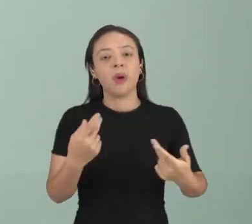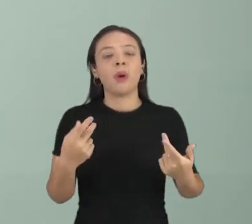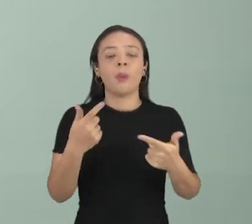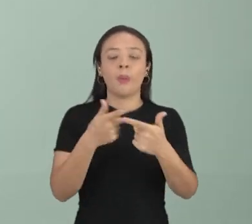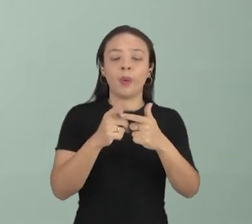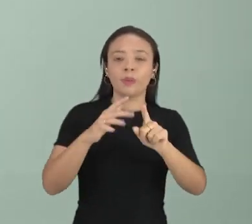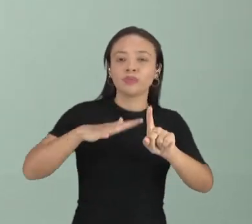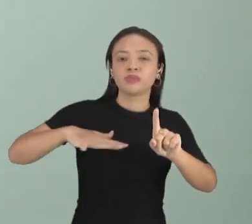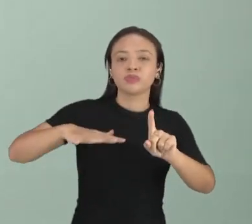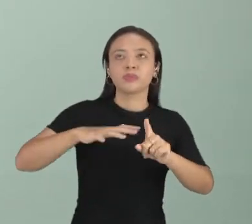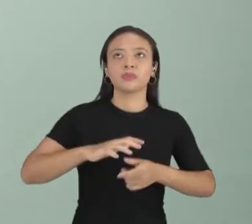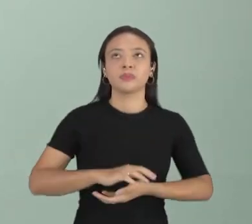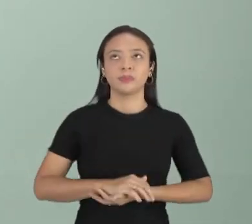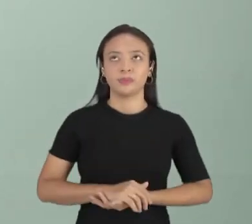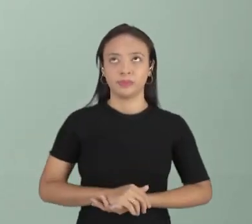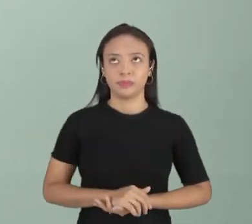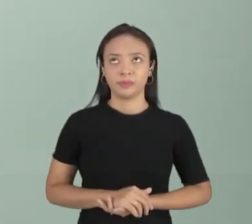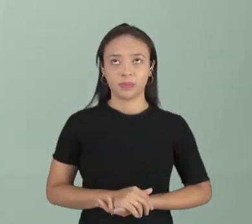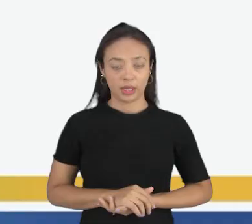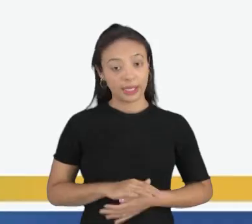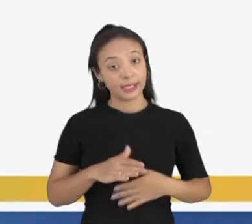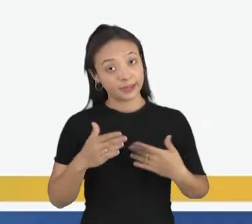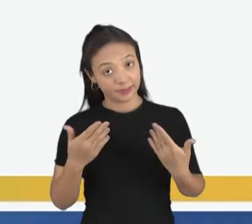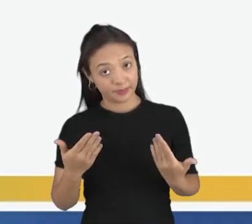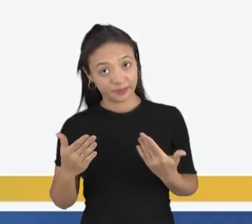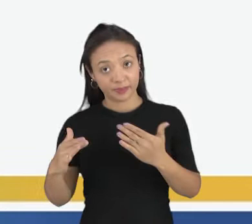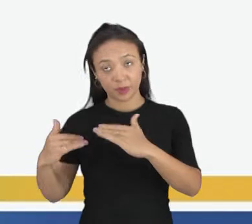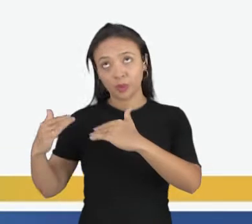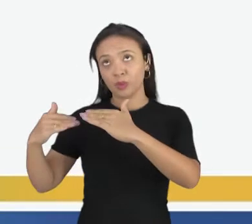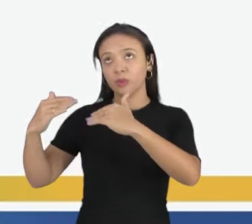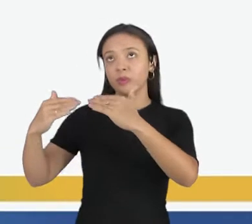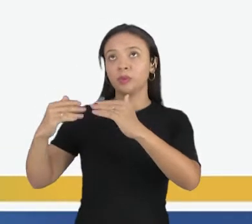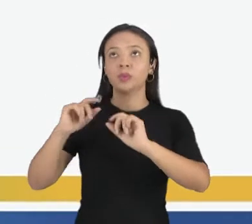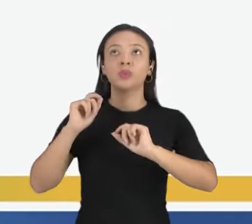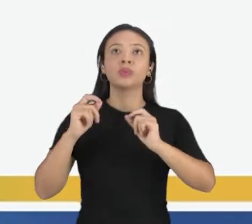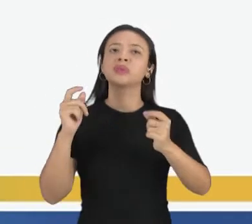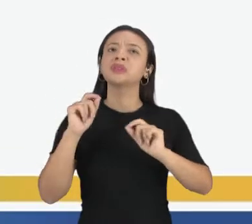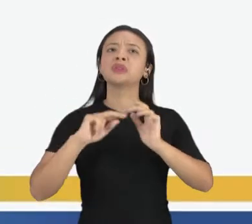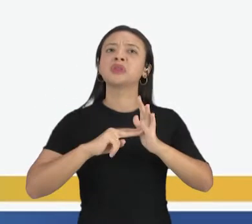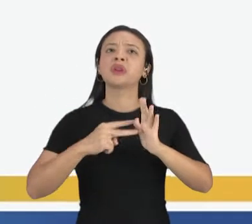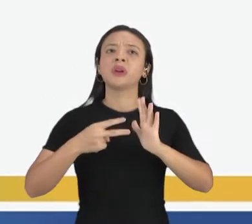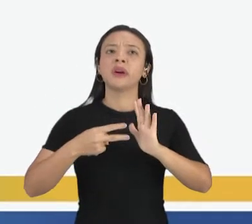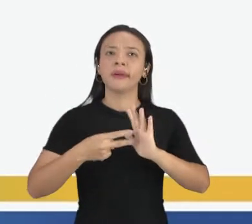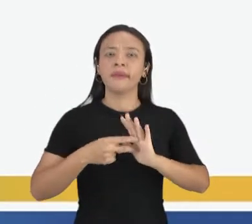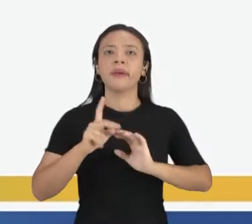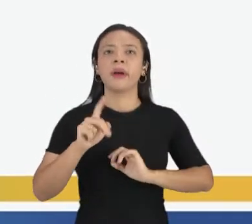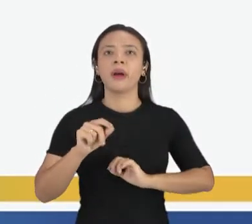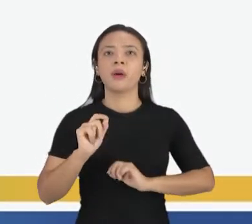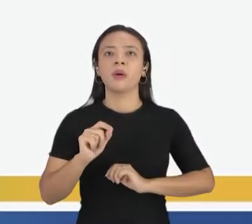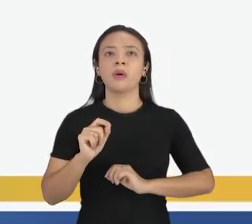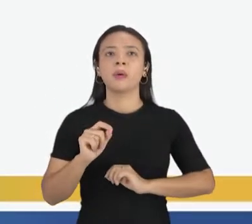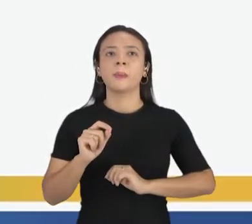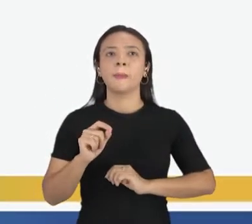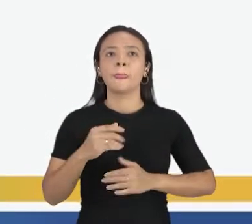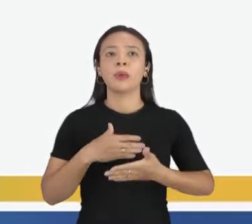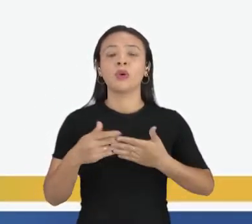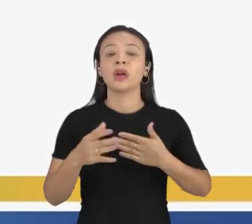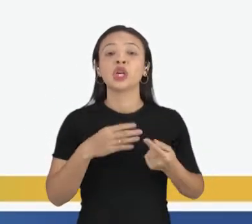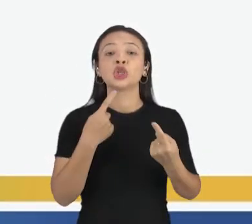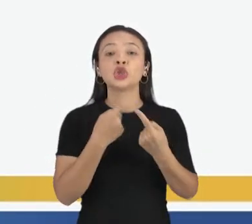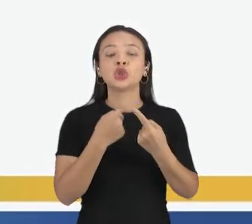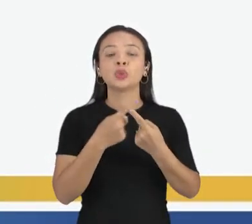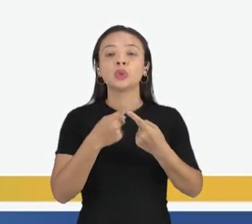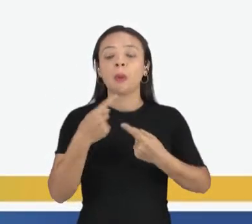algumas populações, tá? Pessoal, então o desenvolvimentismo, né, qualquer tipo de